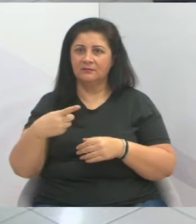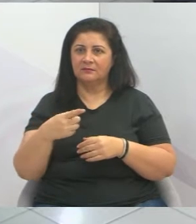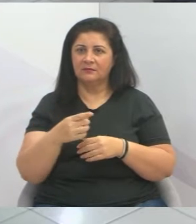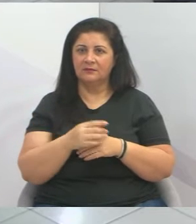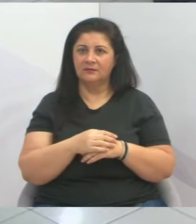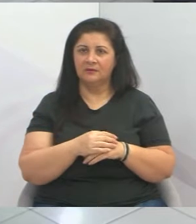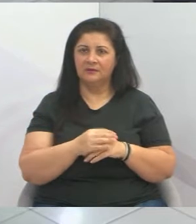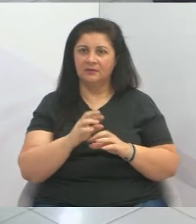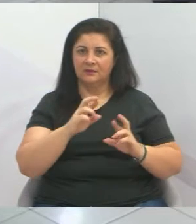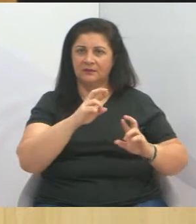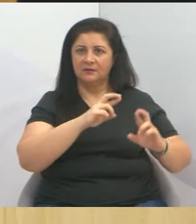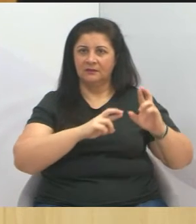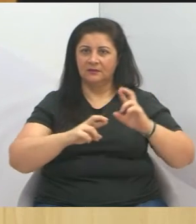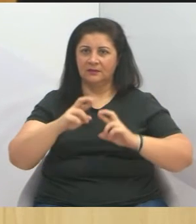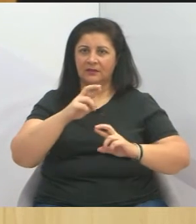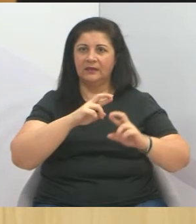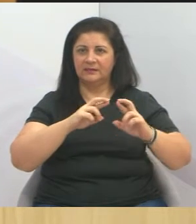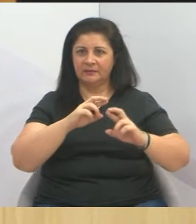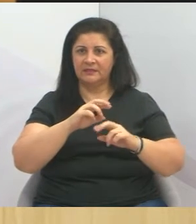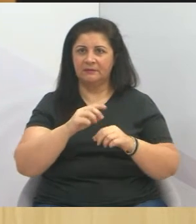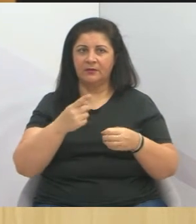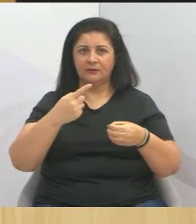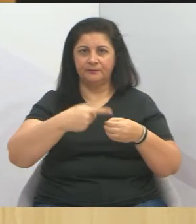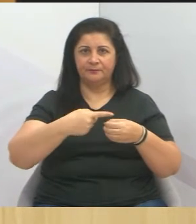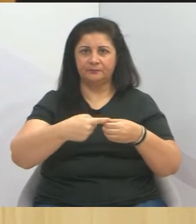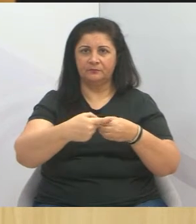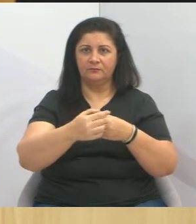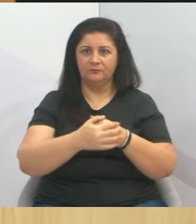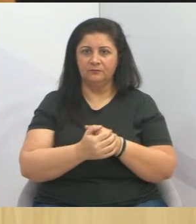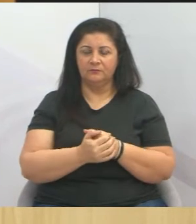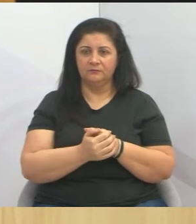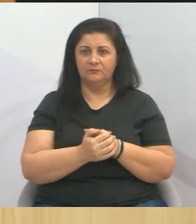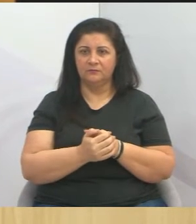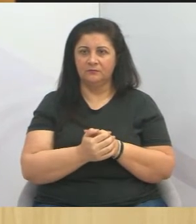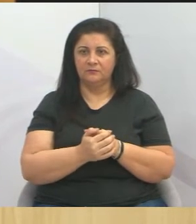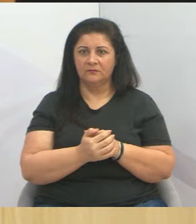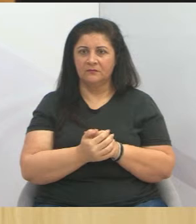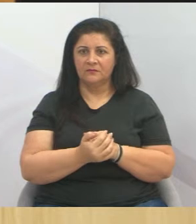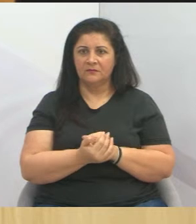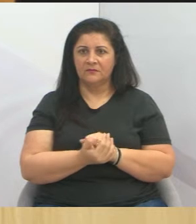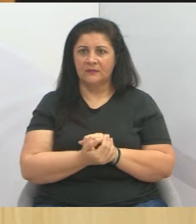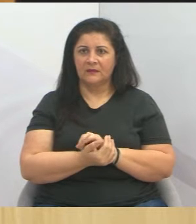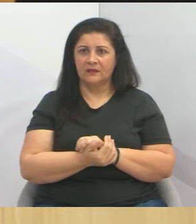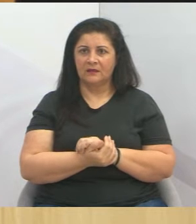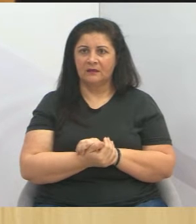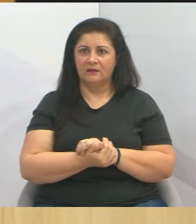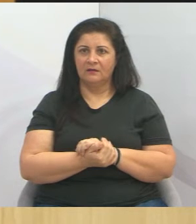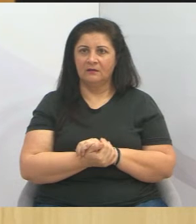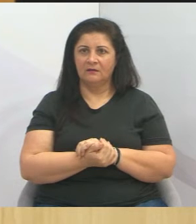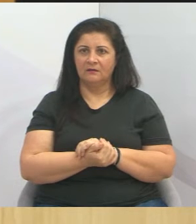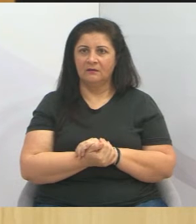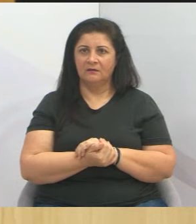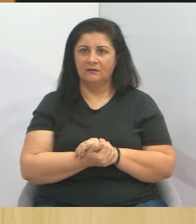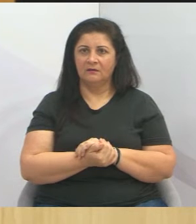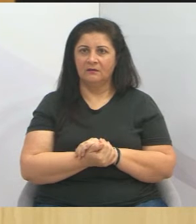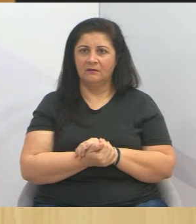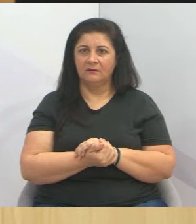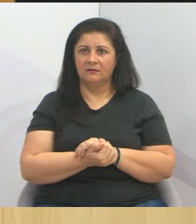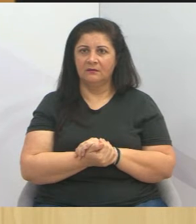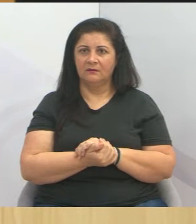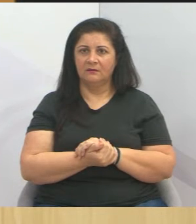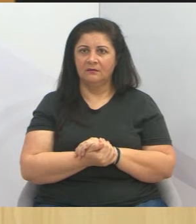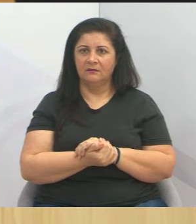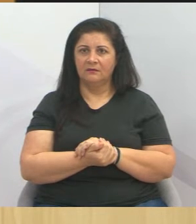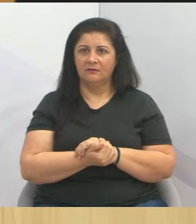intensificação de rondas no bairro Rio Comprido e na cidade de Jacareí autoria vereador Dr Rodrigo Salomão